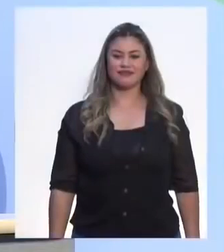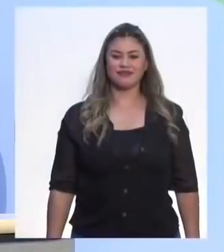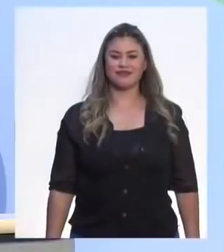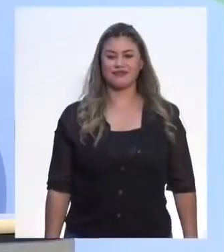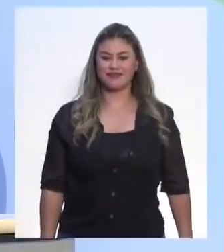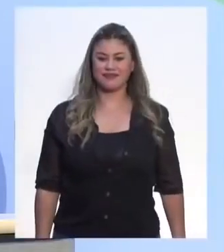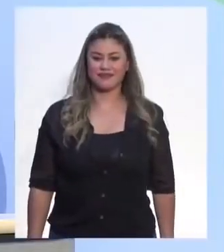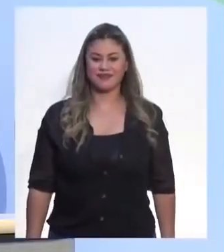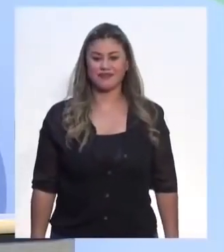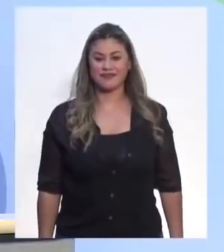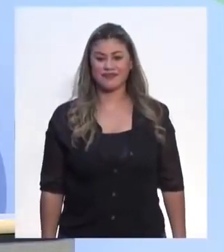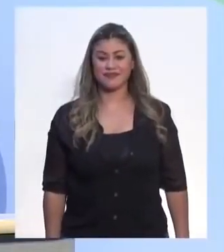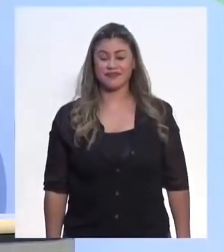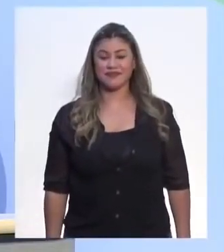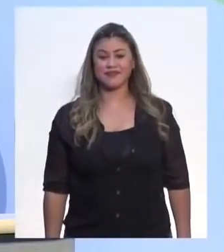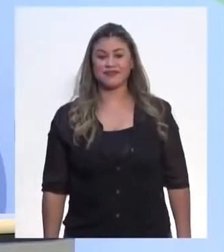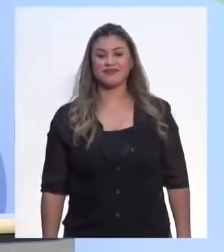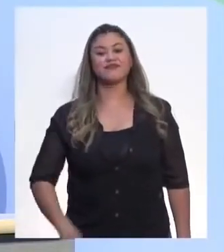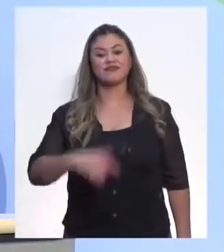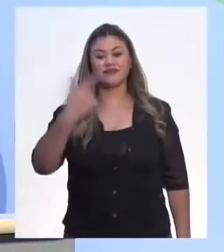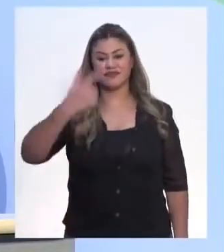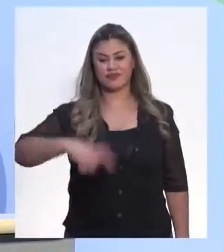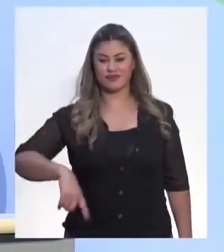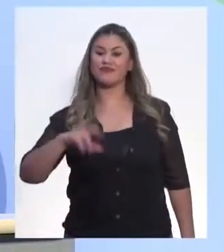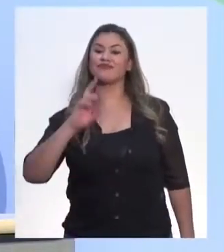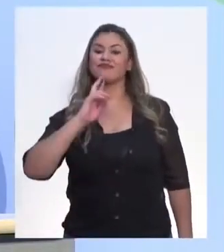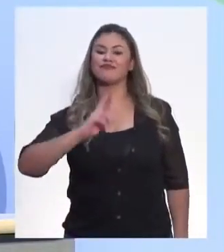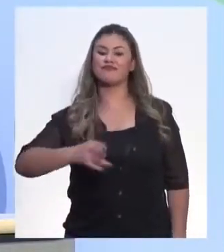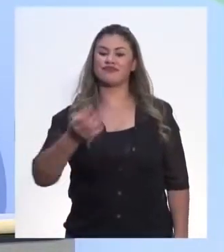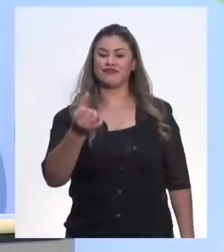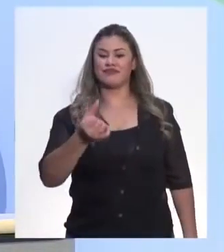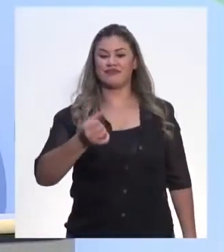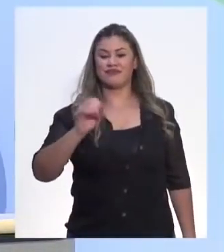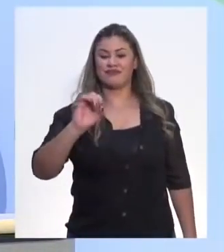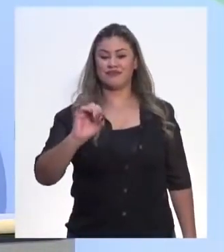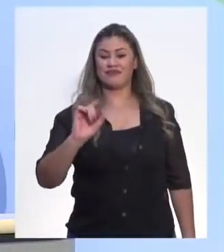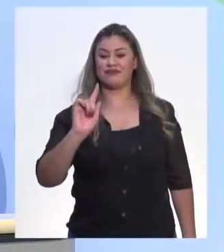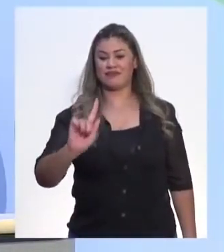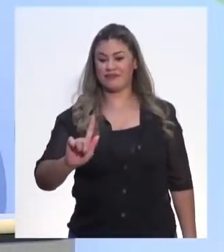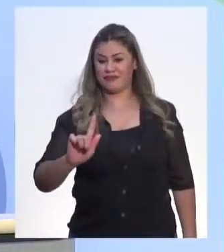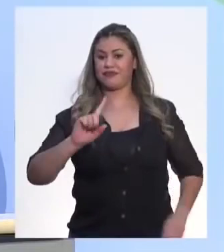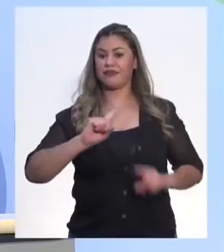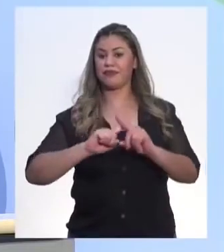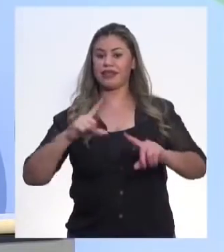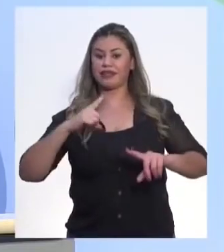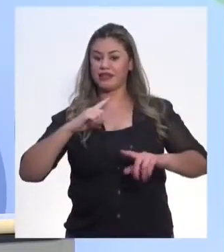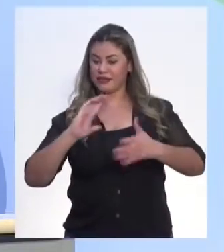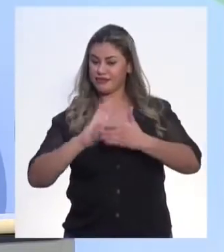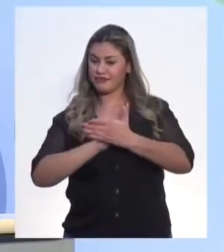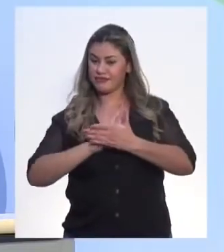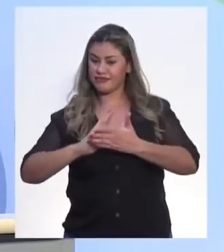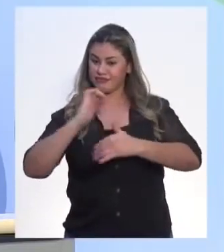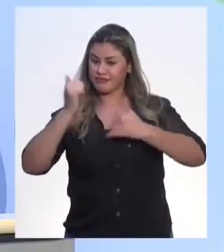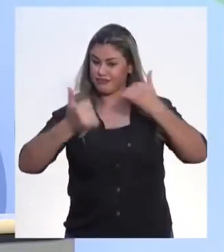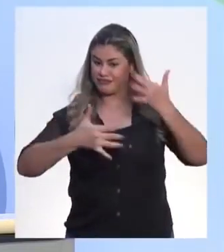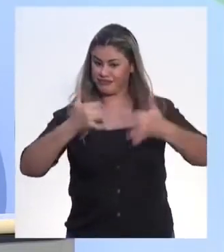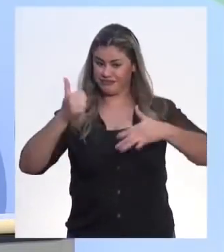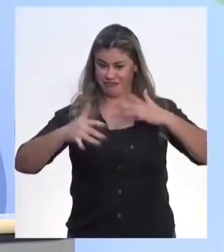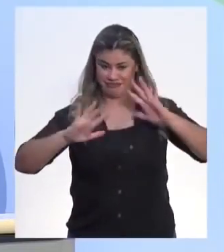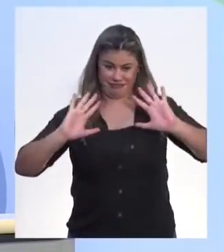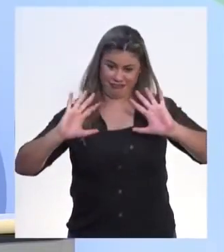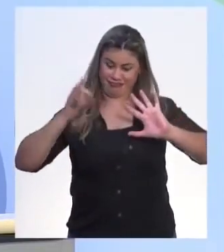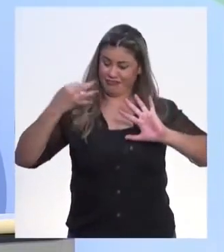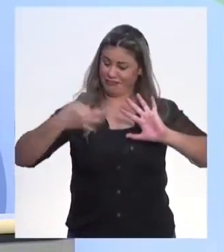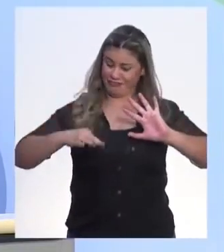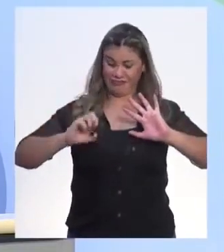Olha, Jonas, vários 60 graus. Boa. Mas eu vou pegar algumas explicações. Corretas ou não, aí